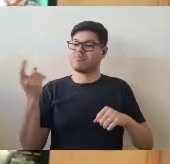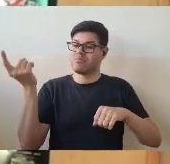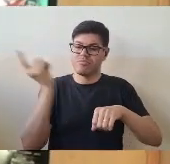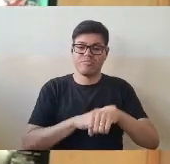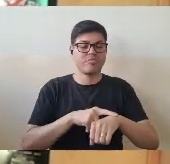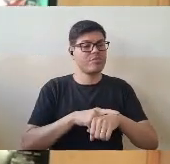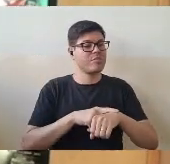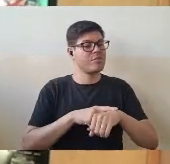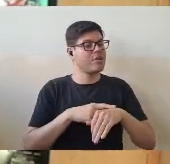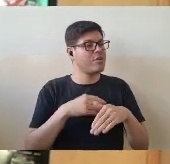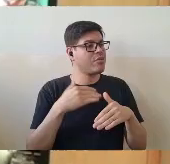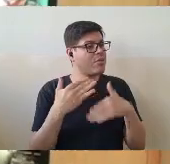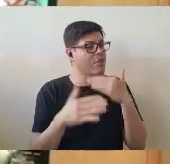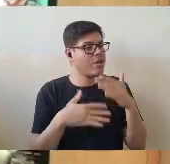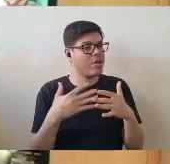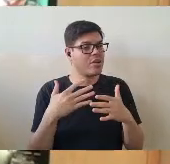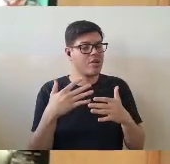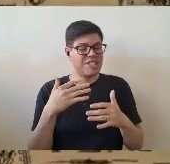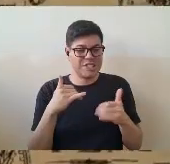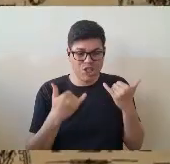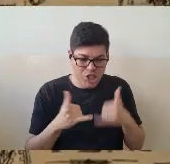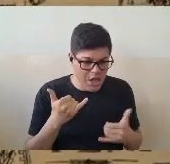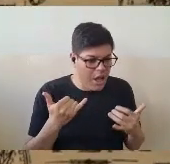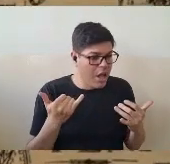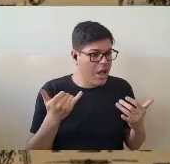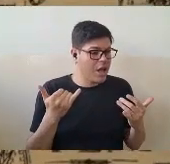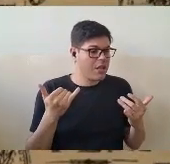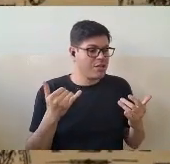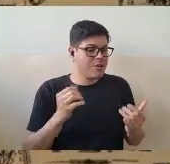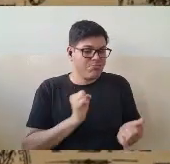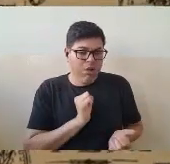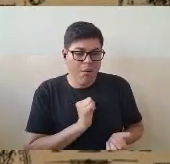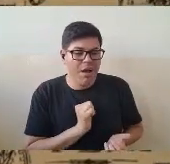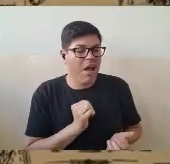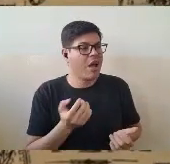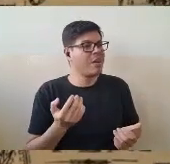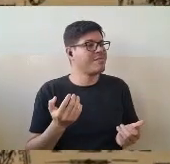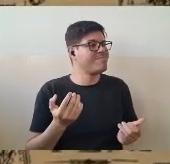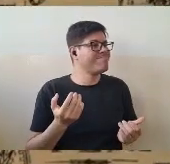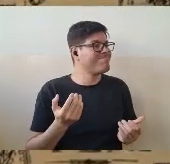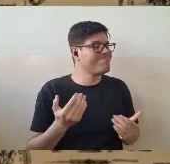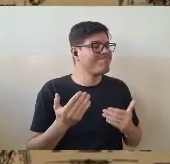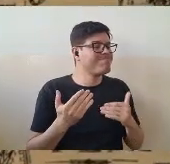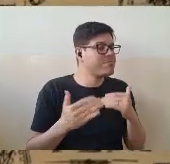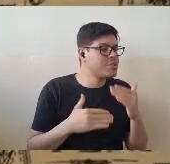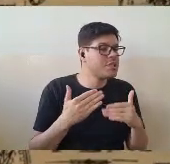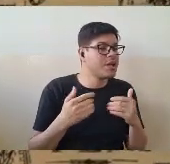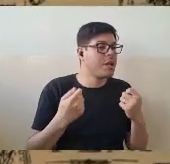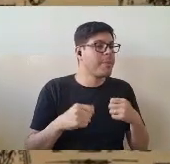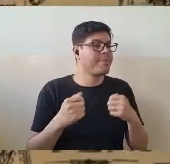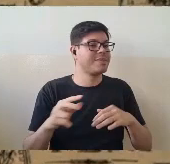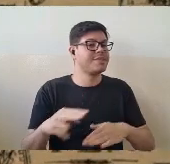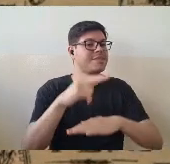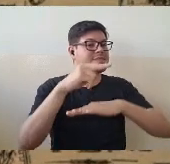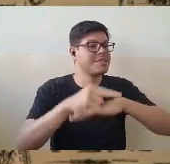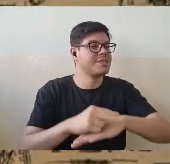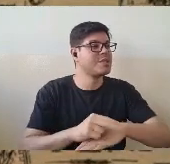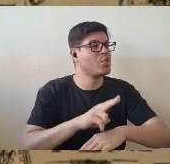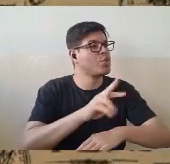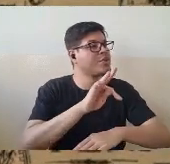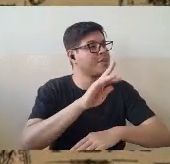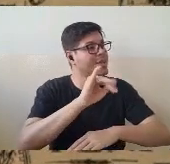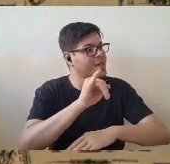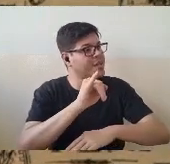choque, entra numa cardite, entendeu? Intensa, precisa de ser internado numa UTI, é entubada e